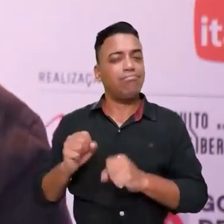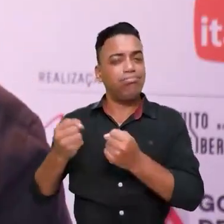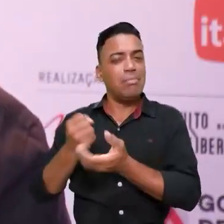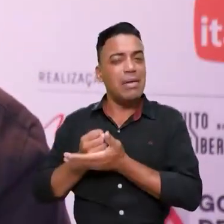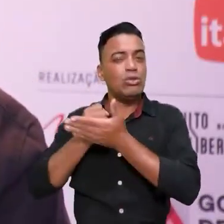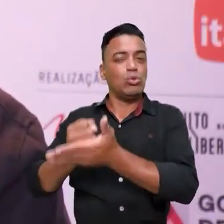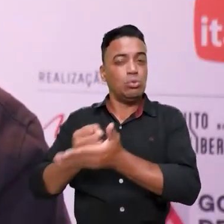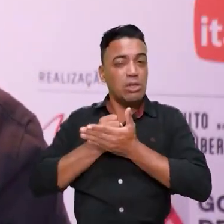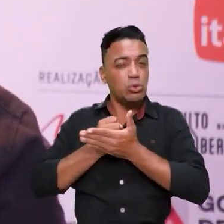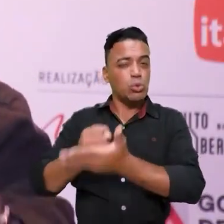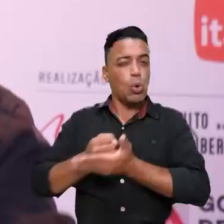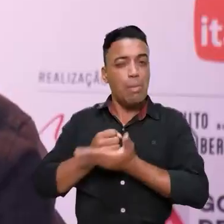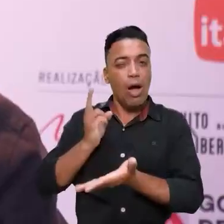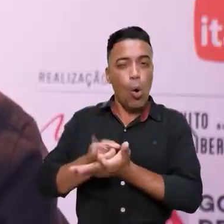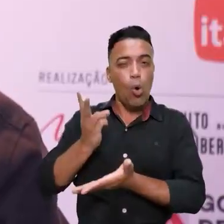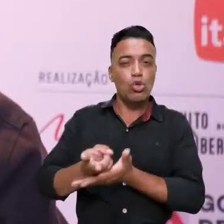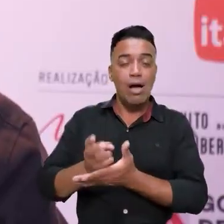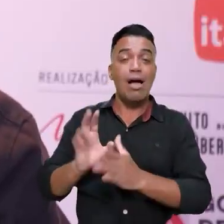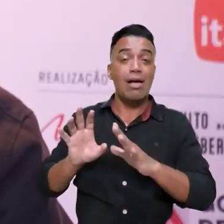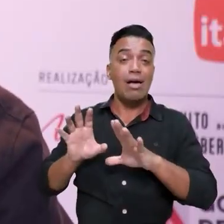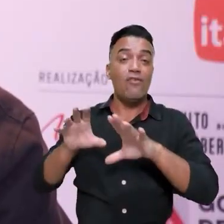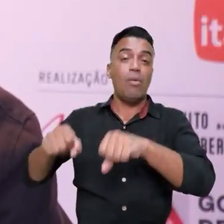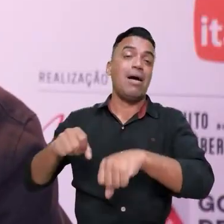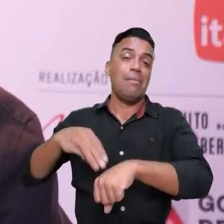para continuar. Muita força para continuar.